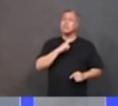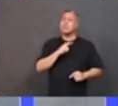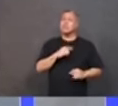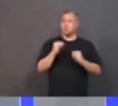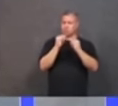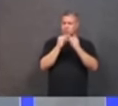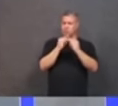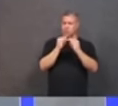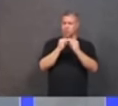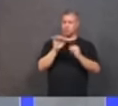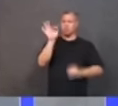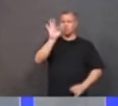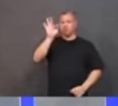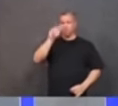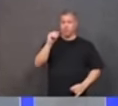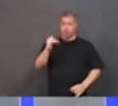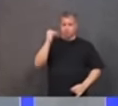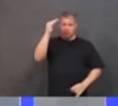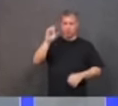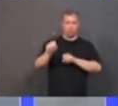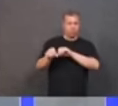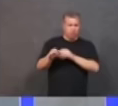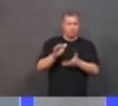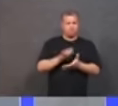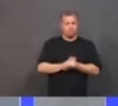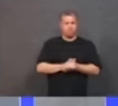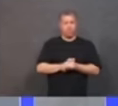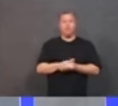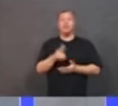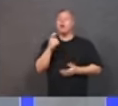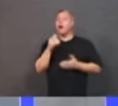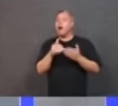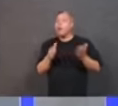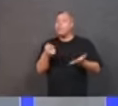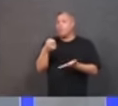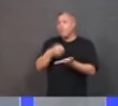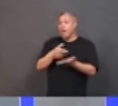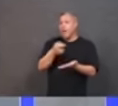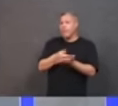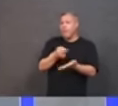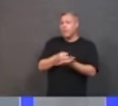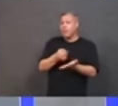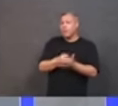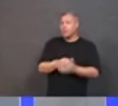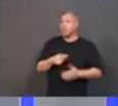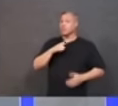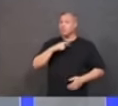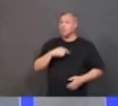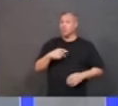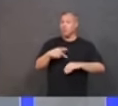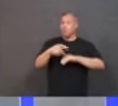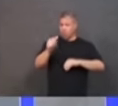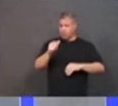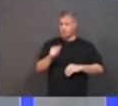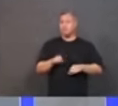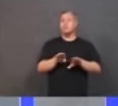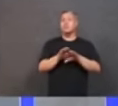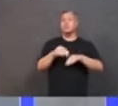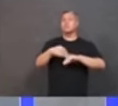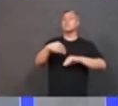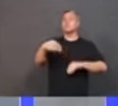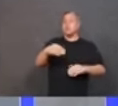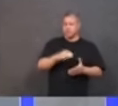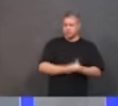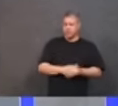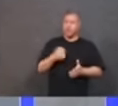federais de ensino superior passem a cobrar por cursos de extensão, pós-graduação lato sensu e mestrado profissional. A